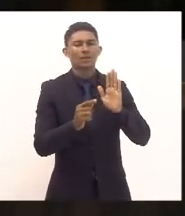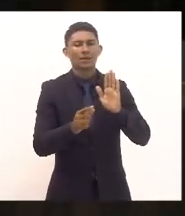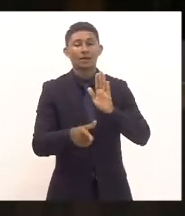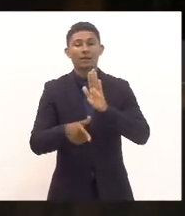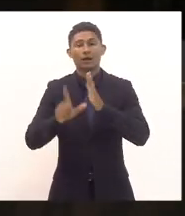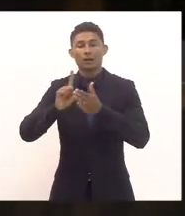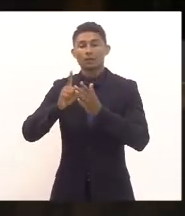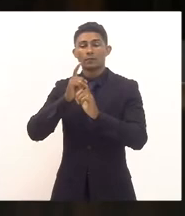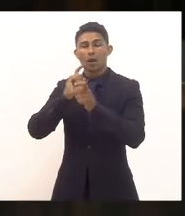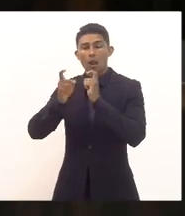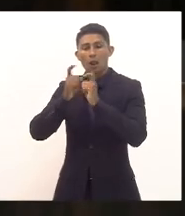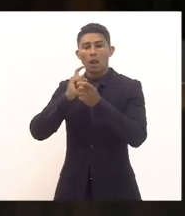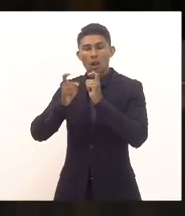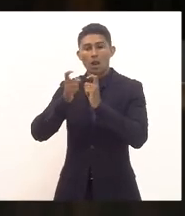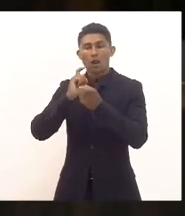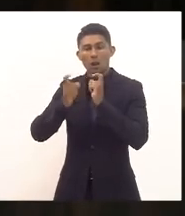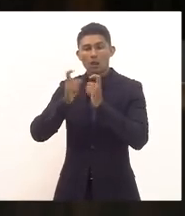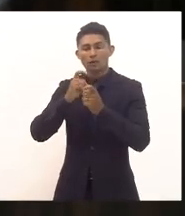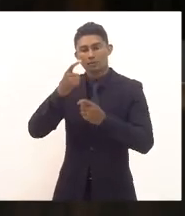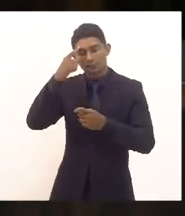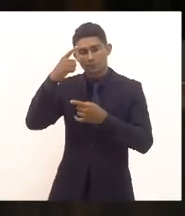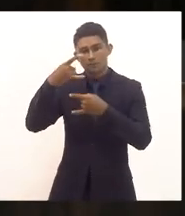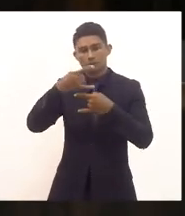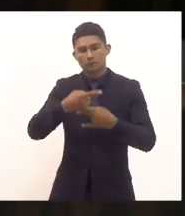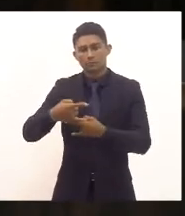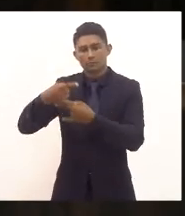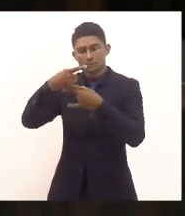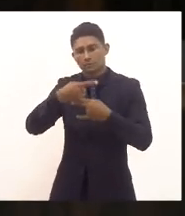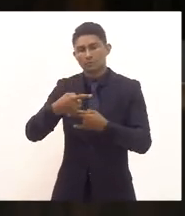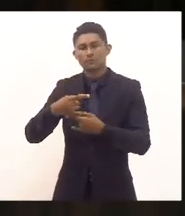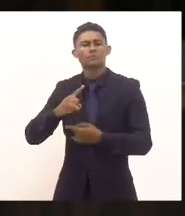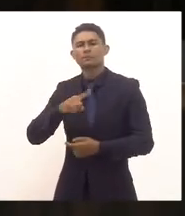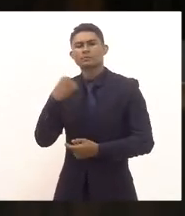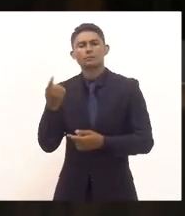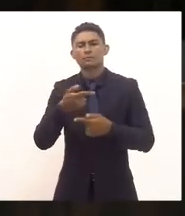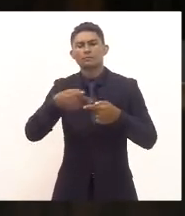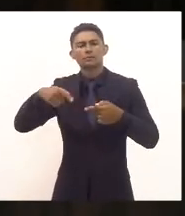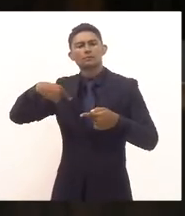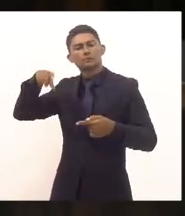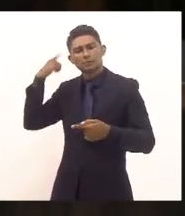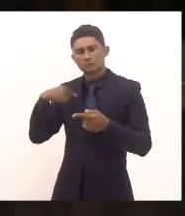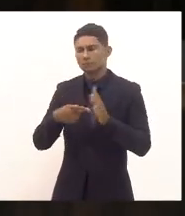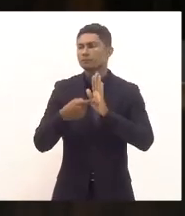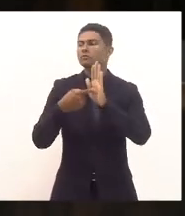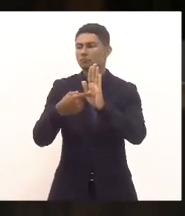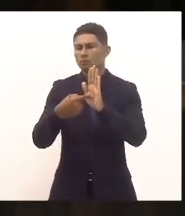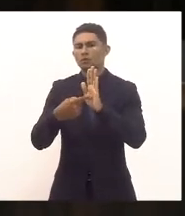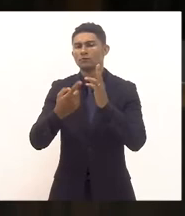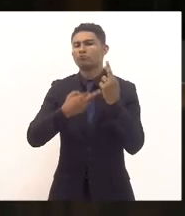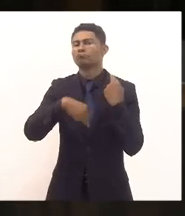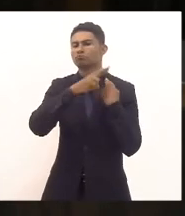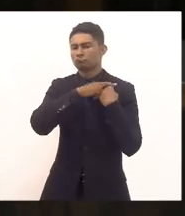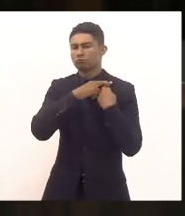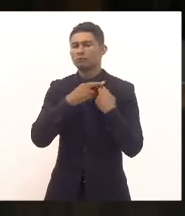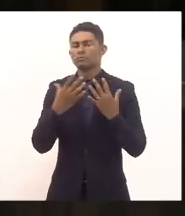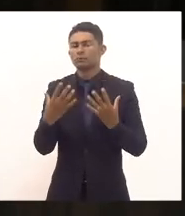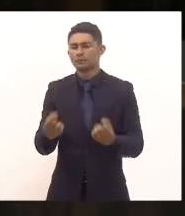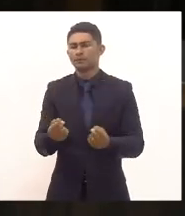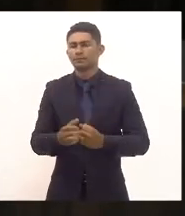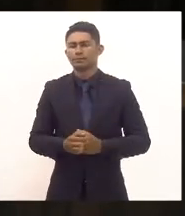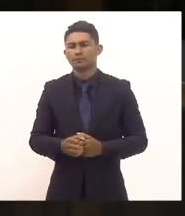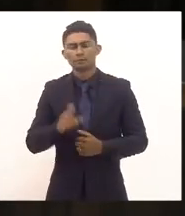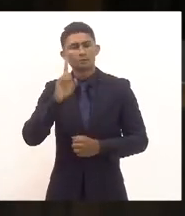discussão de uma live nós apresentamos semana passada com compromisso de entrar Bom